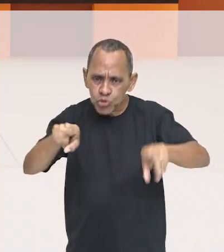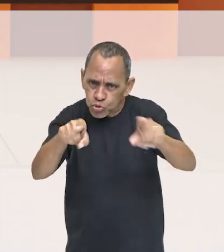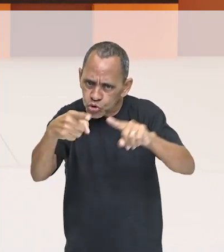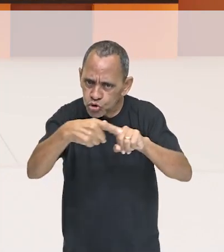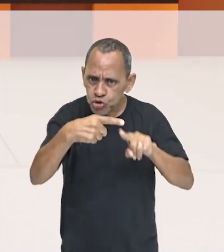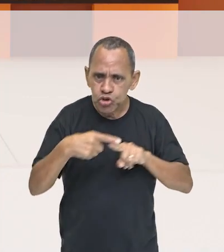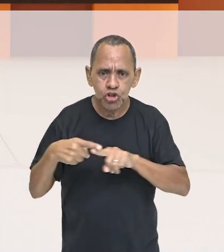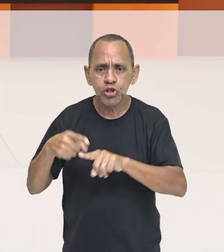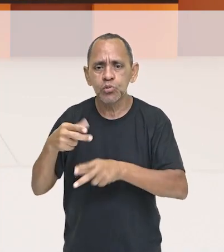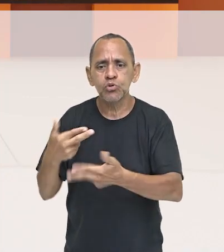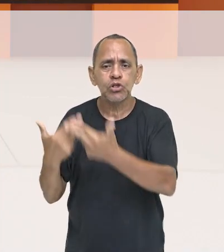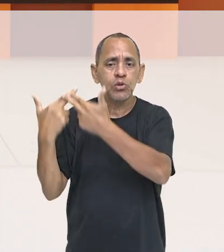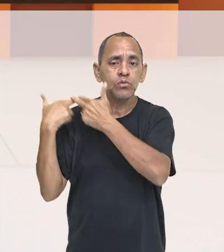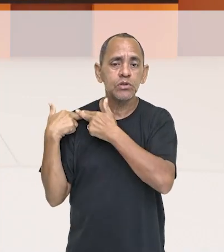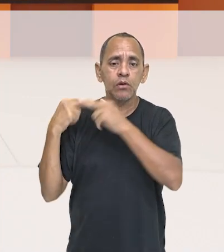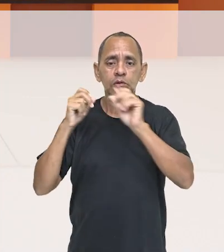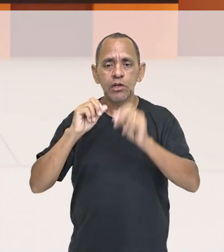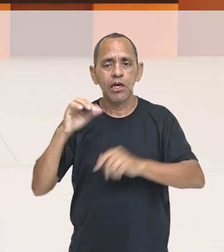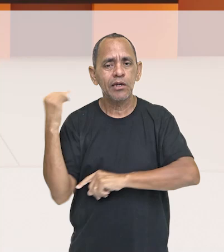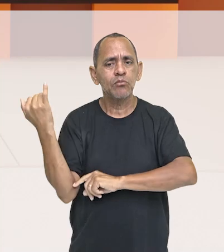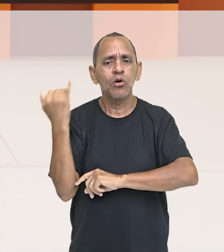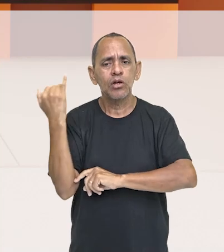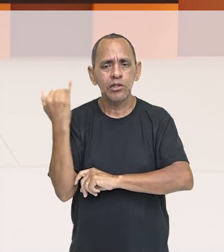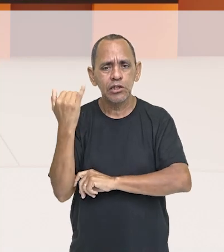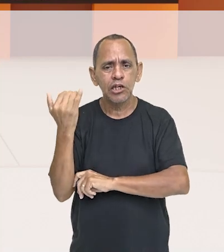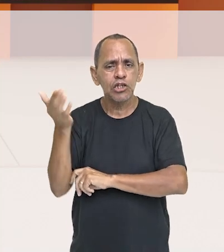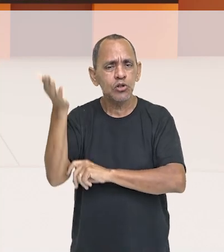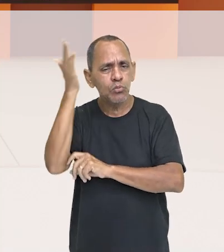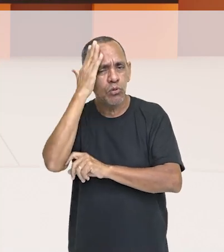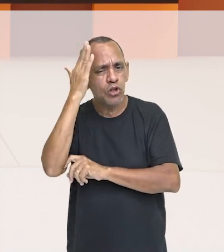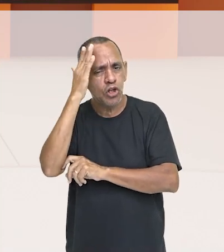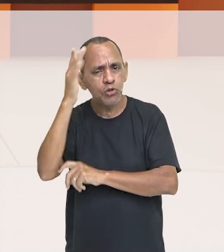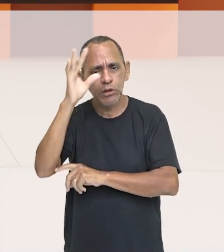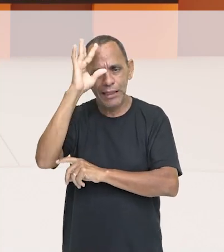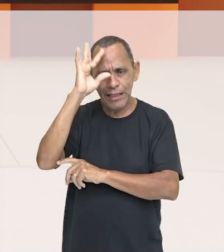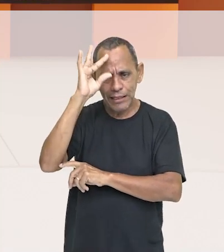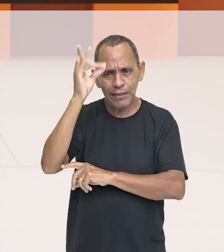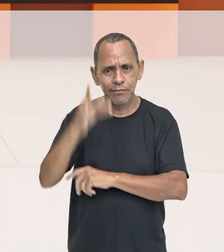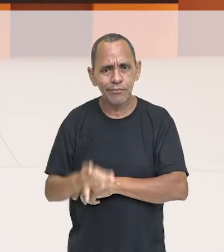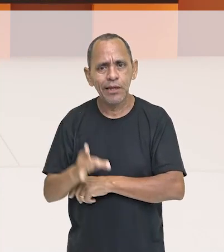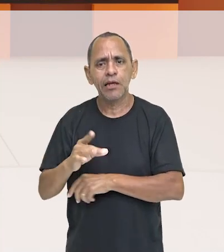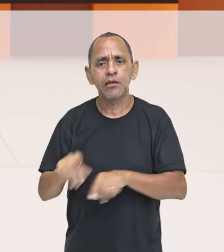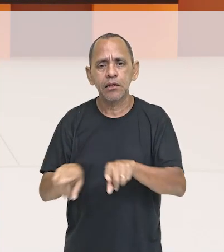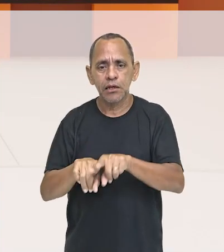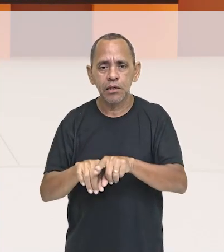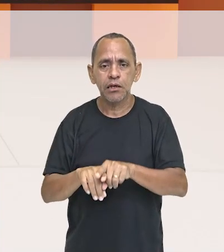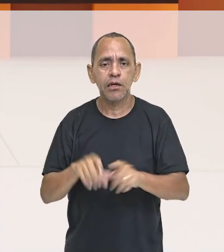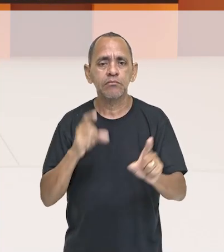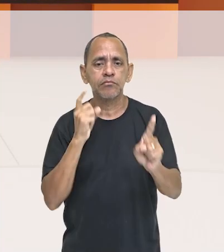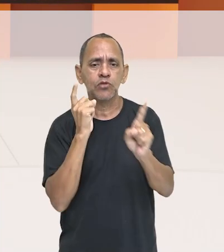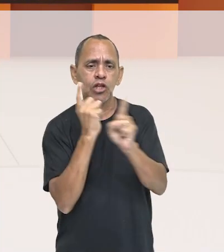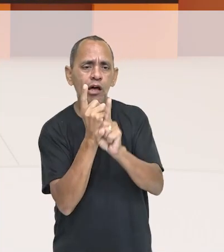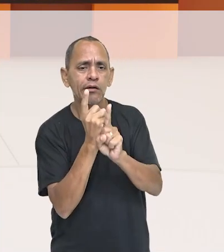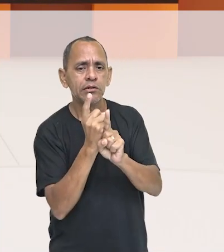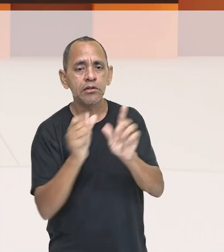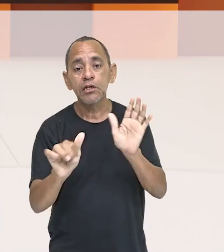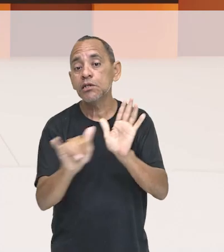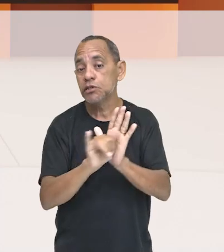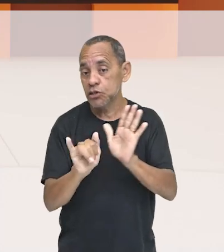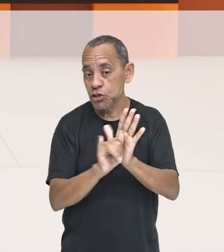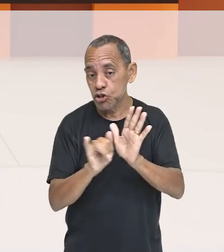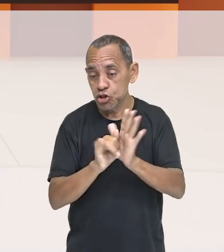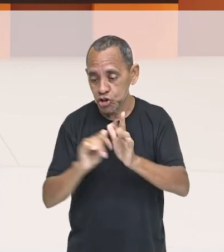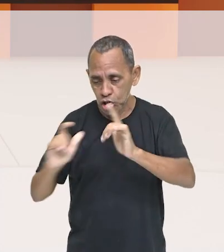responsáveis e importantes para a compreensão das identidades locais. Mais uma vez,